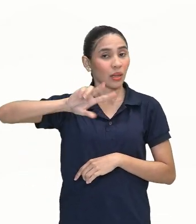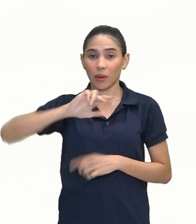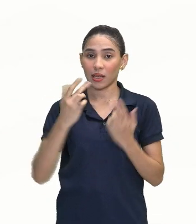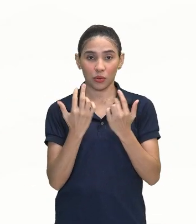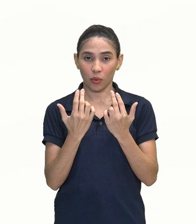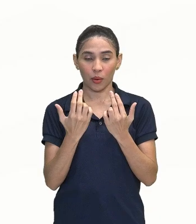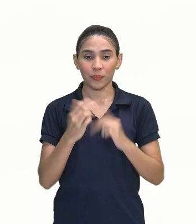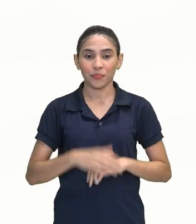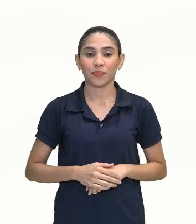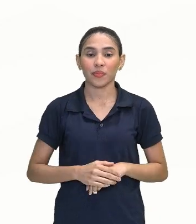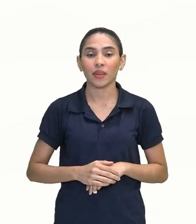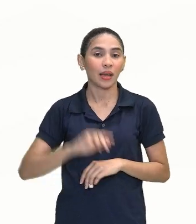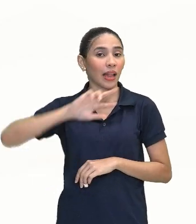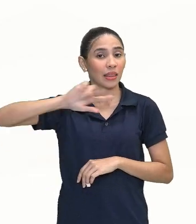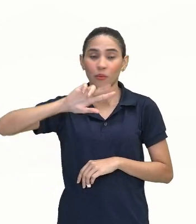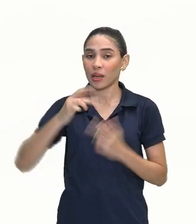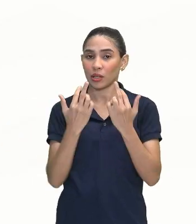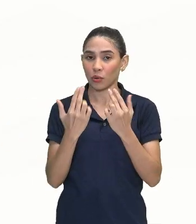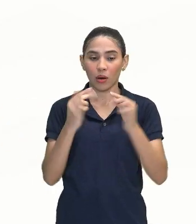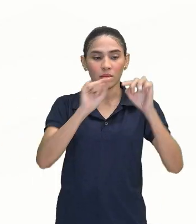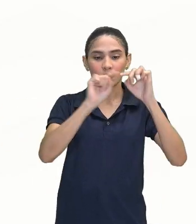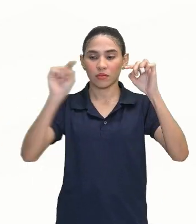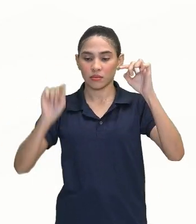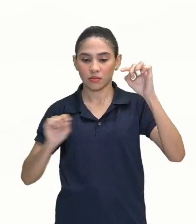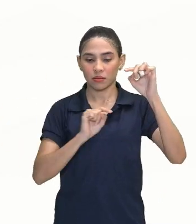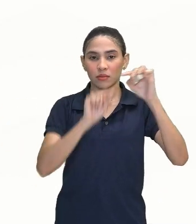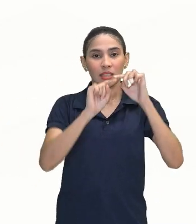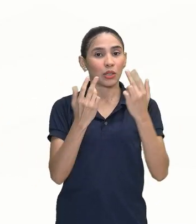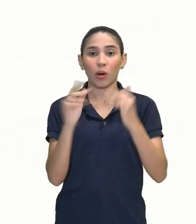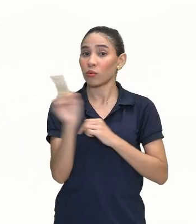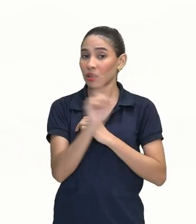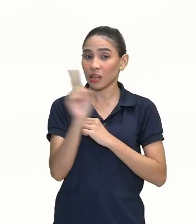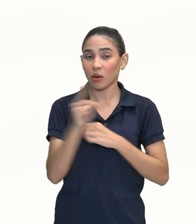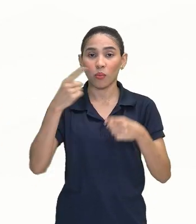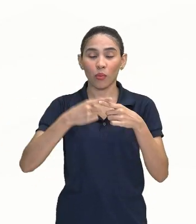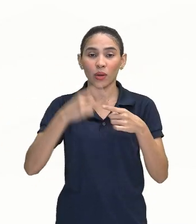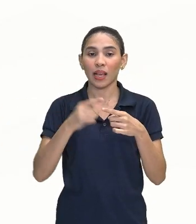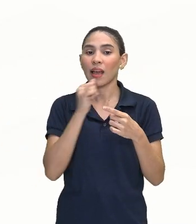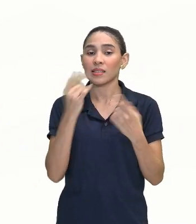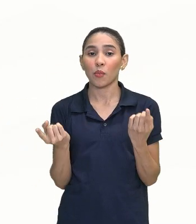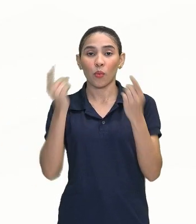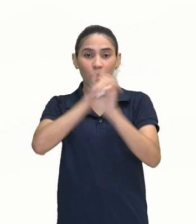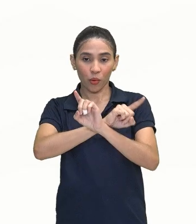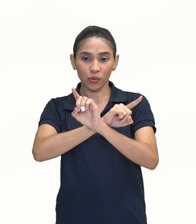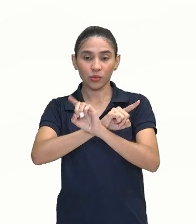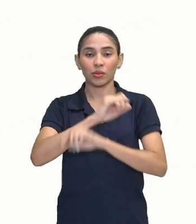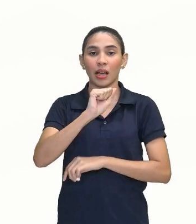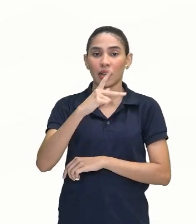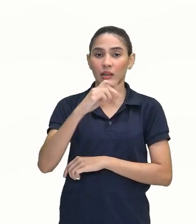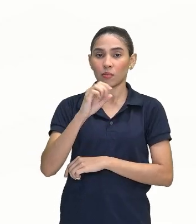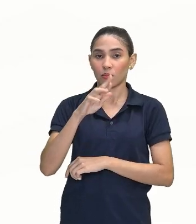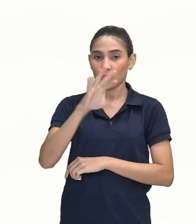tá certo? Não são iguais os 4. Por quê? Porque os lados opostos, ou seja, os lados